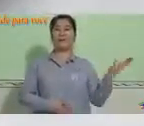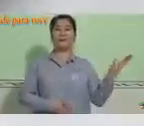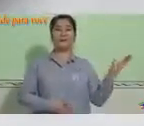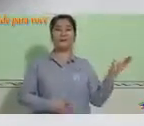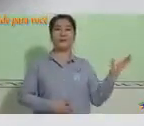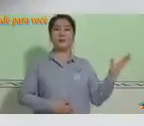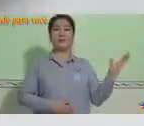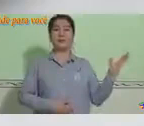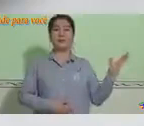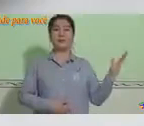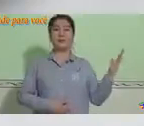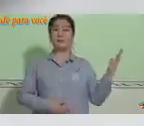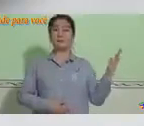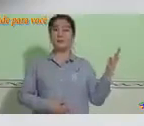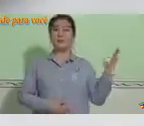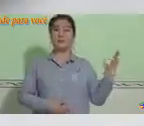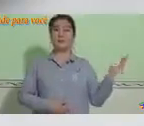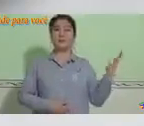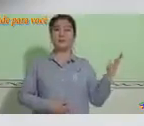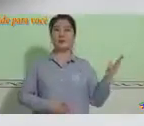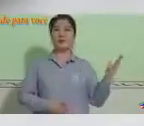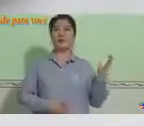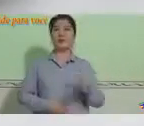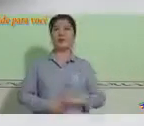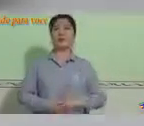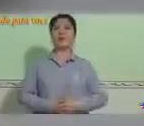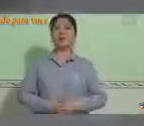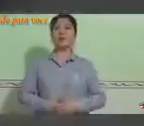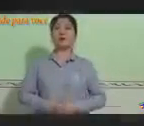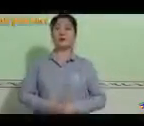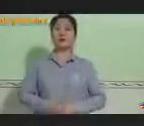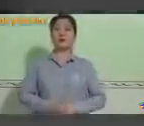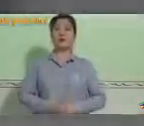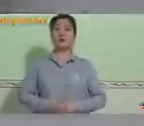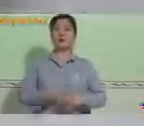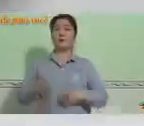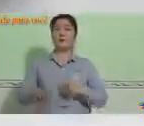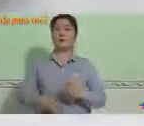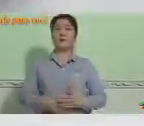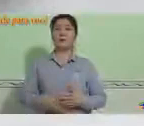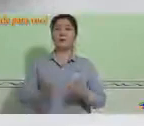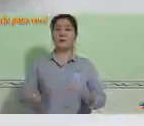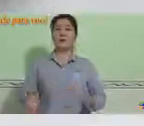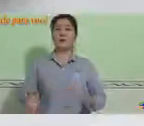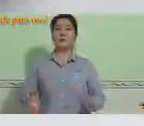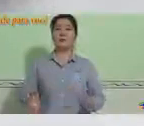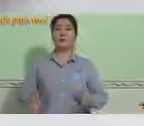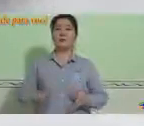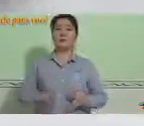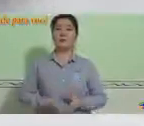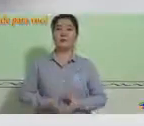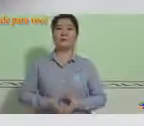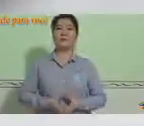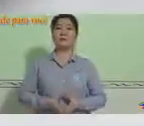um profissional fisioterapeuta e consiste no fortalecimento dos músculos que sustentam o joelho e no alongamento dos tendões da pata